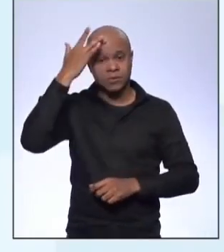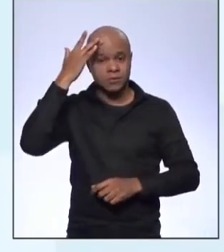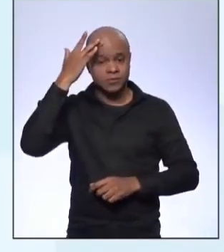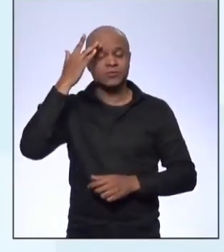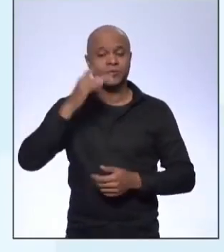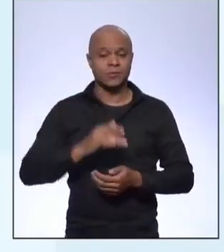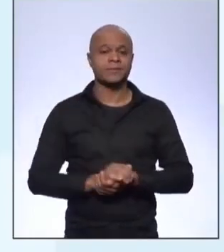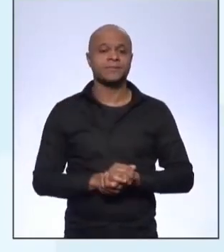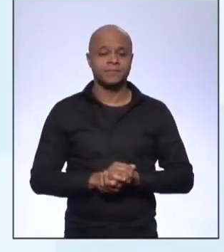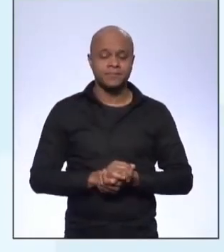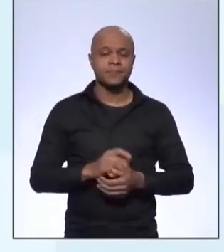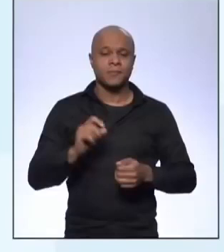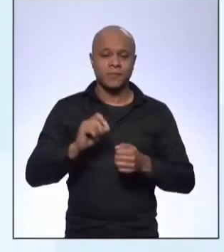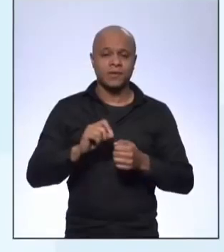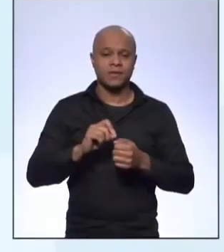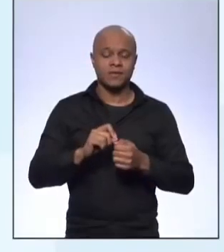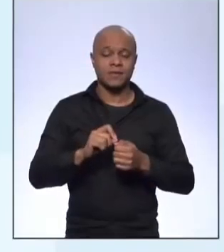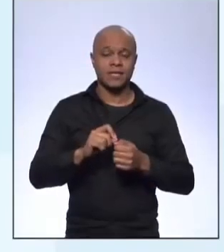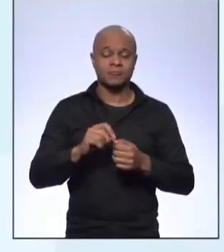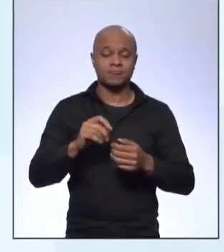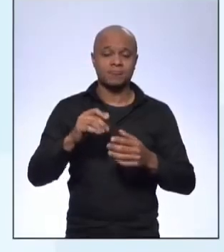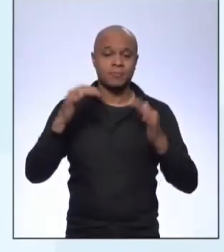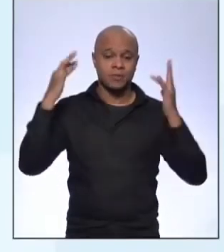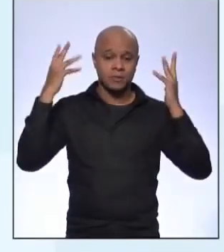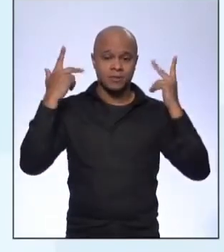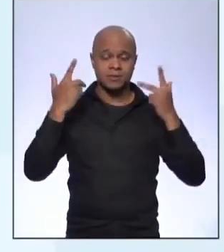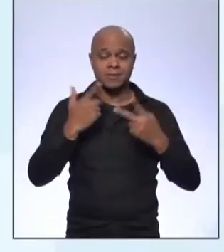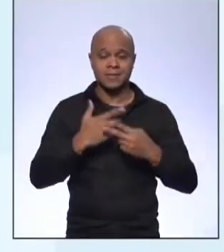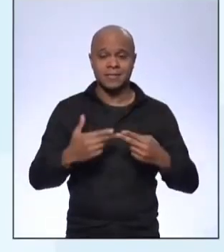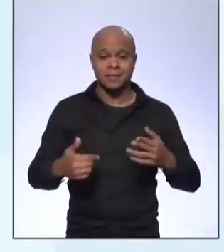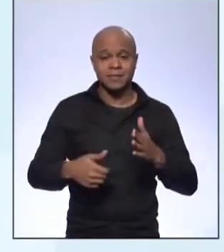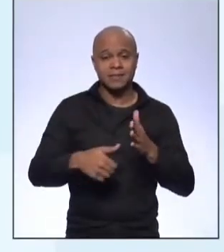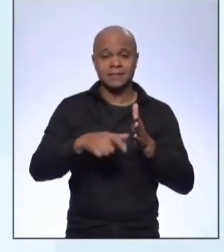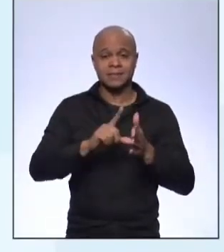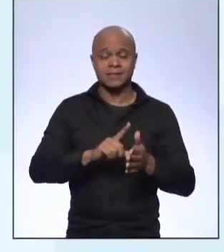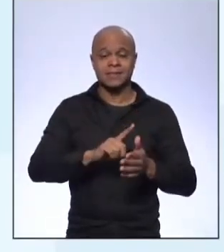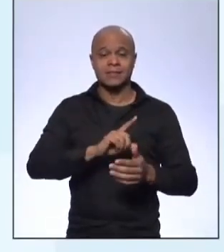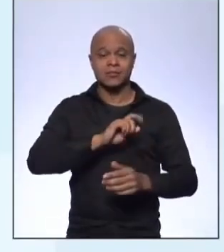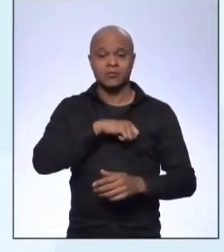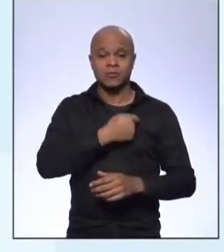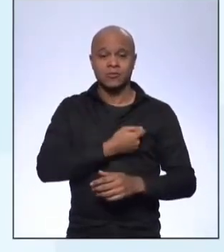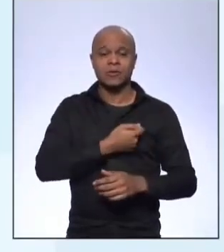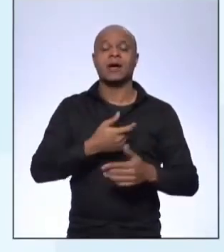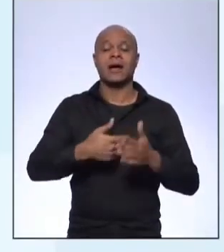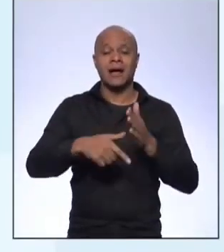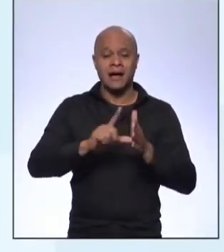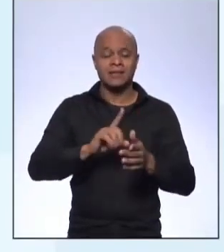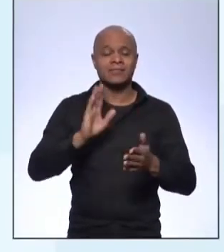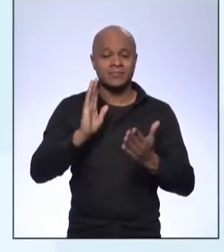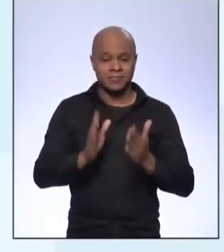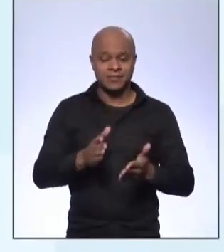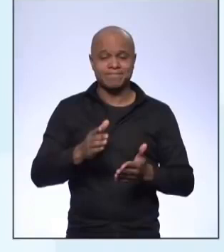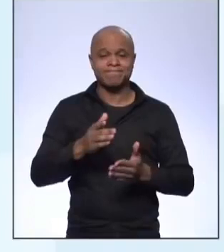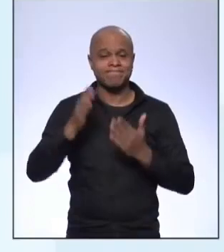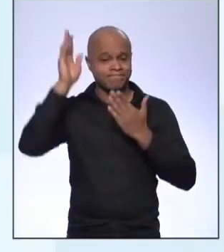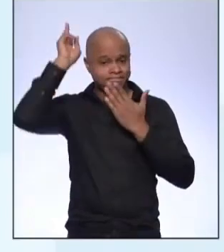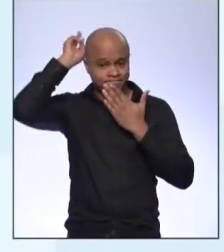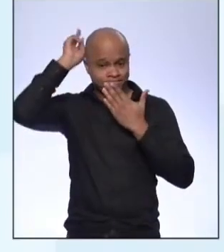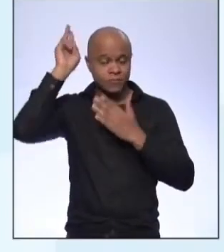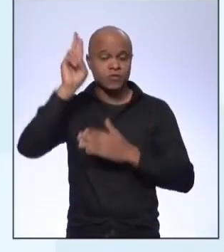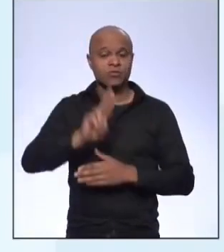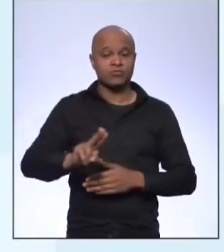do arado era feita por animais, né? Então vejam como os espanhóis encaravam os indígenas, né? Era mão de